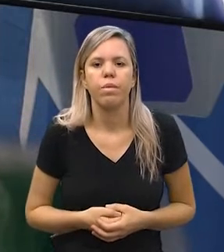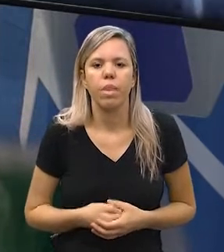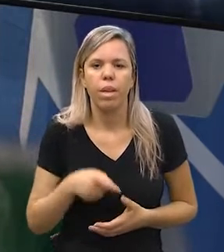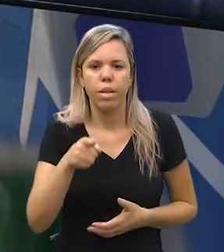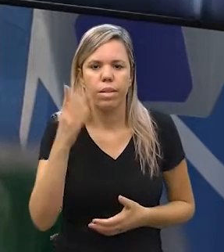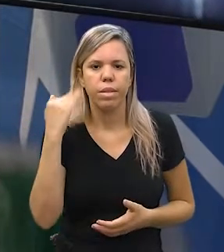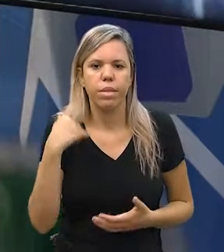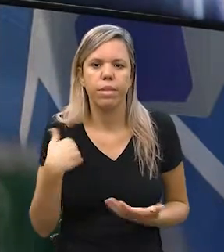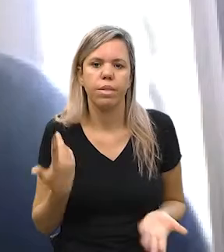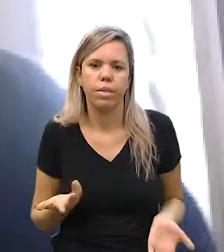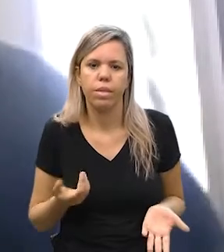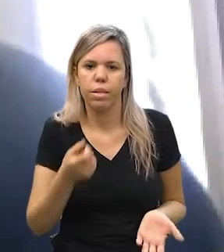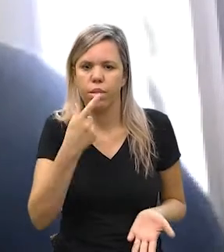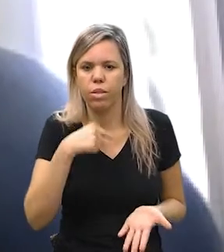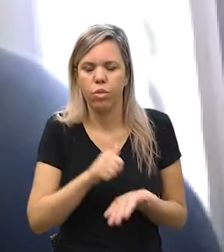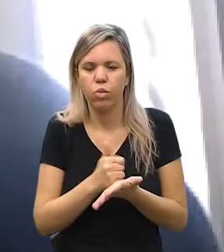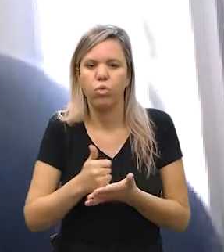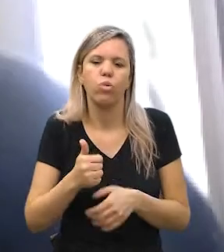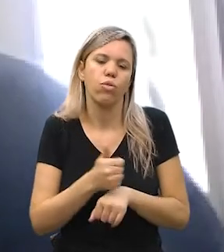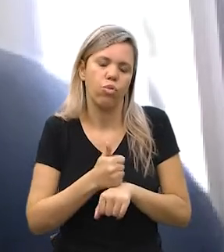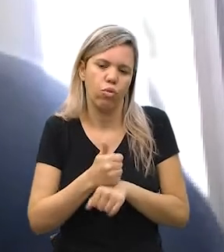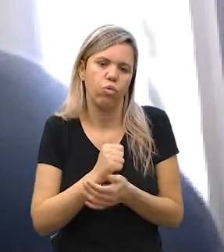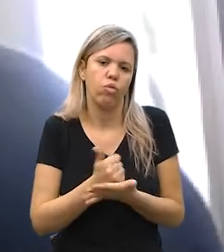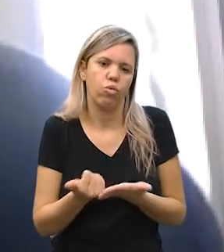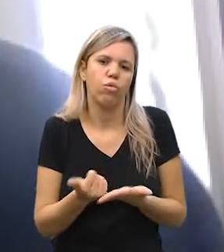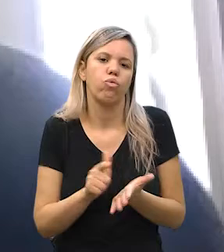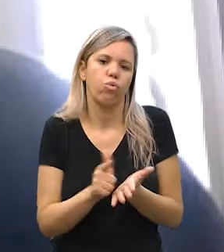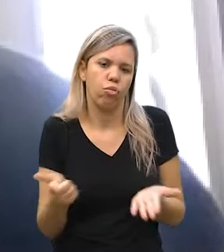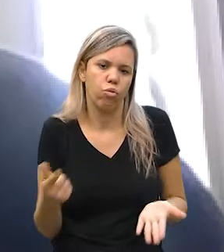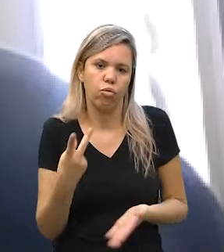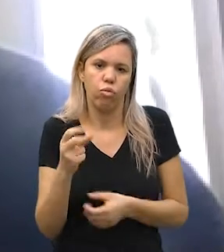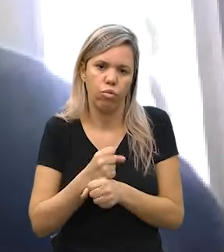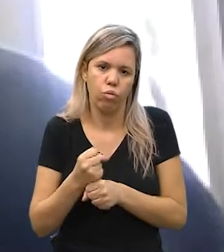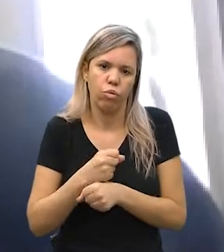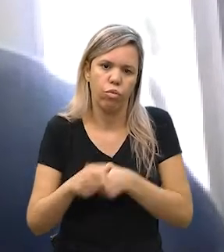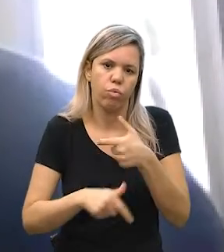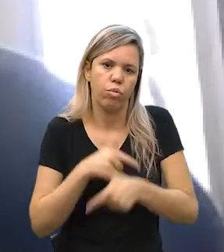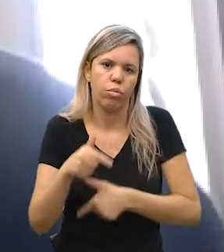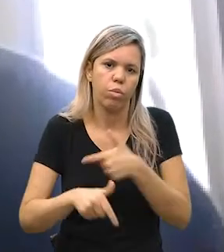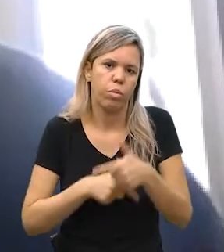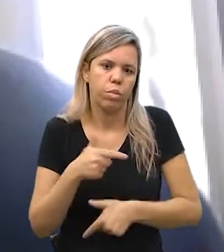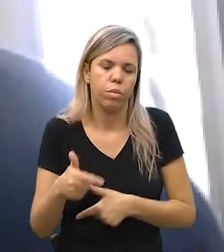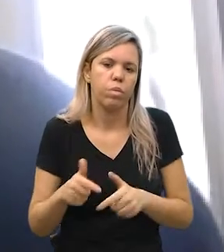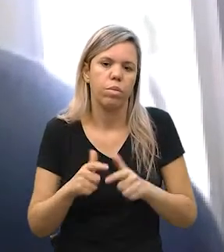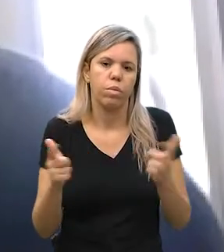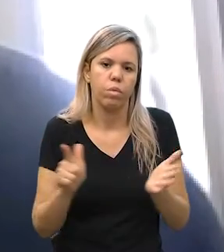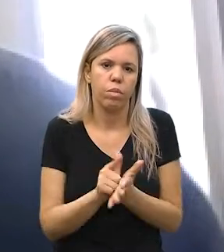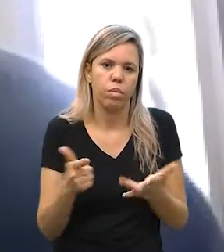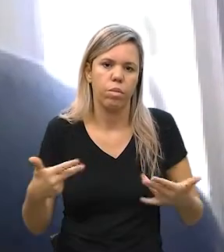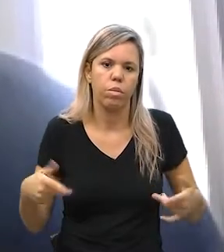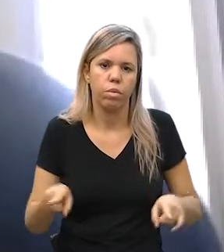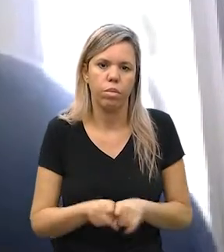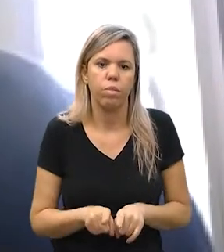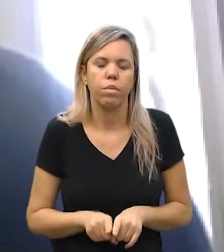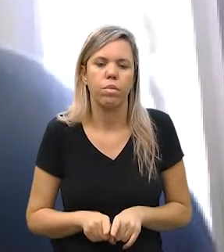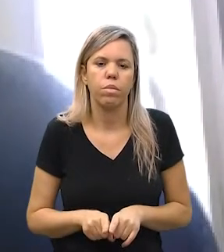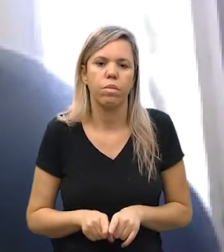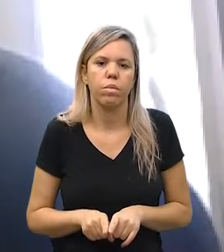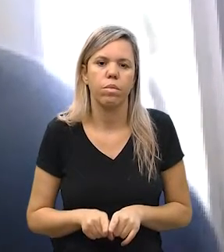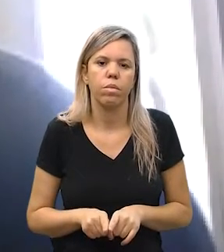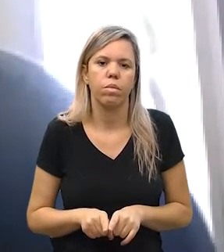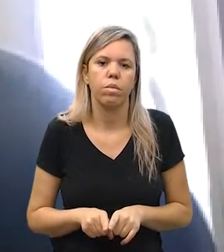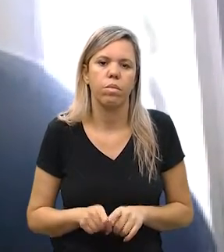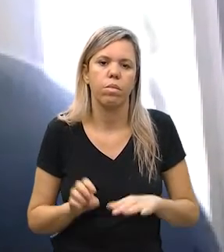Você sabe, né, que o jornalismo está na veia aí há mais de 20 anos, né, trabalhando em grandes jornais, né, grandes